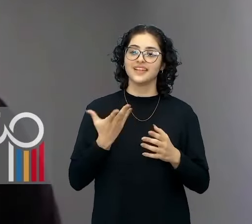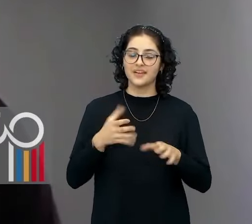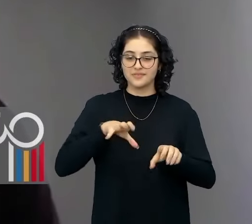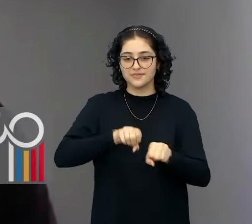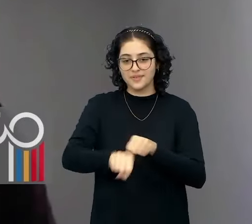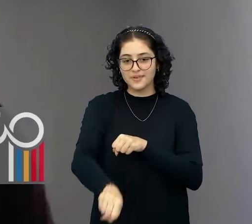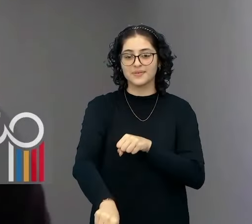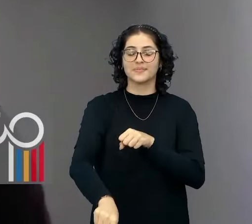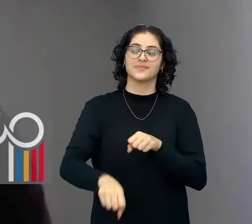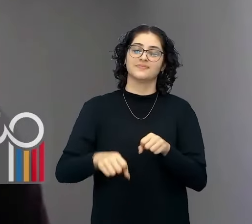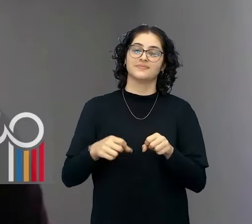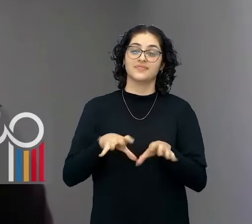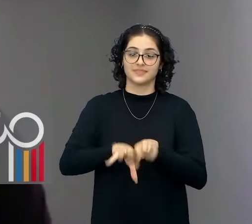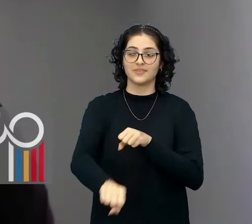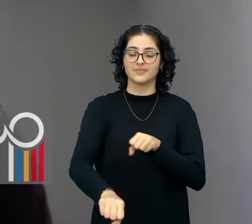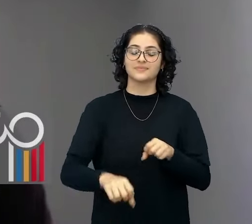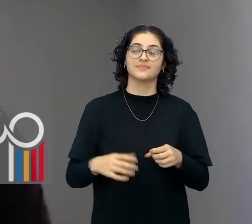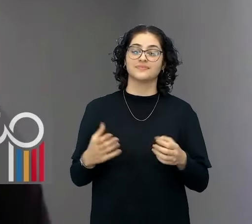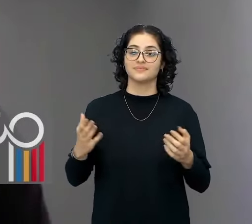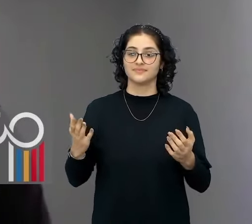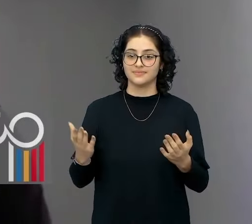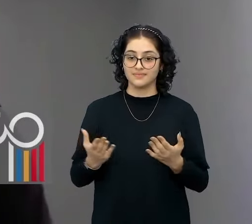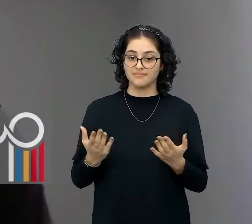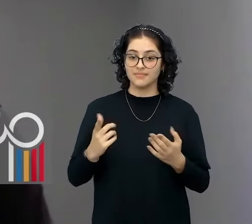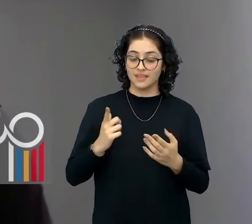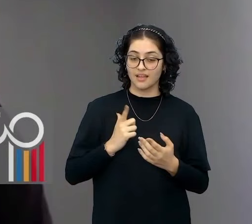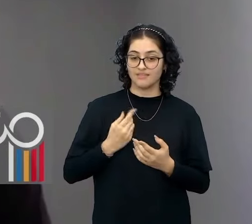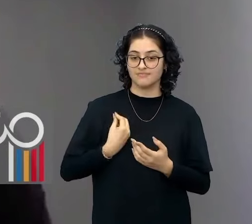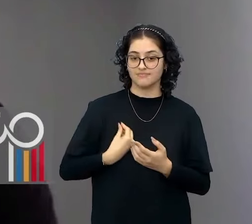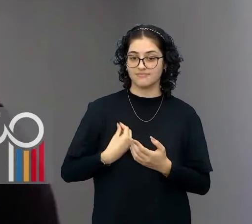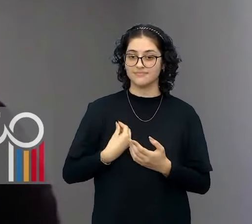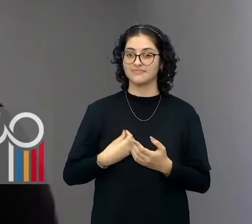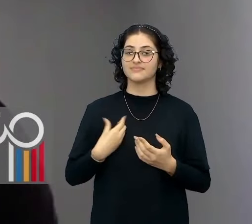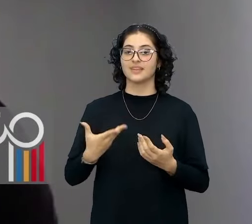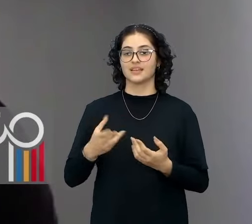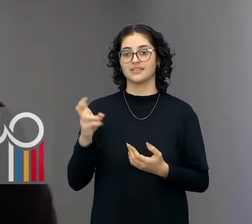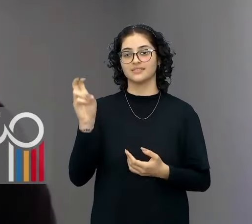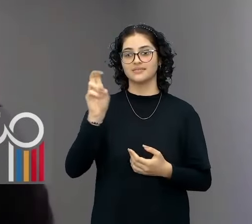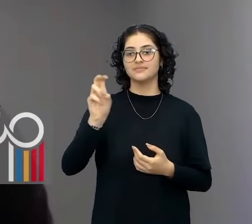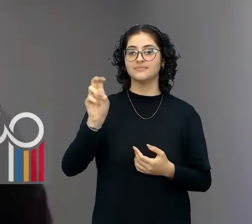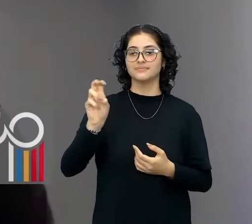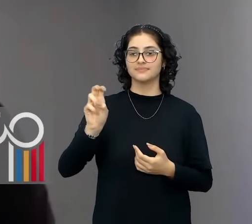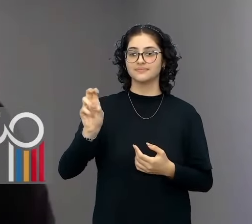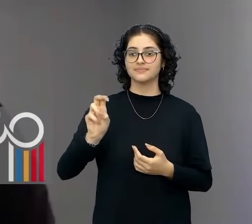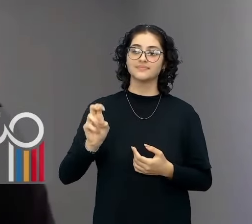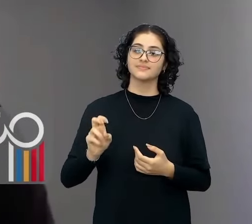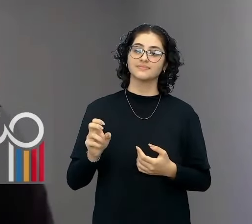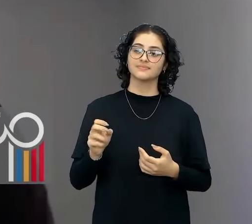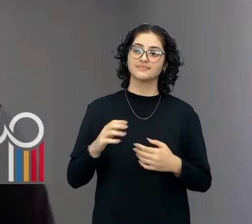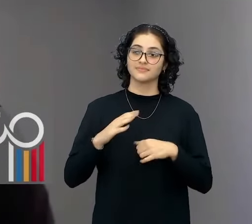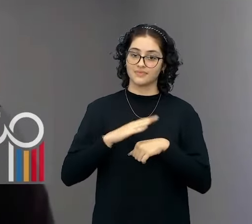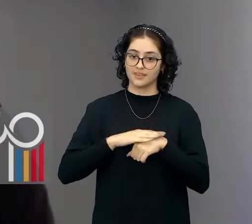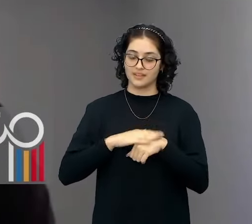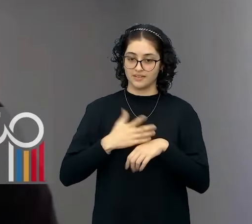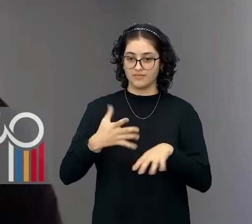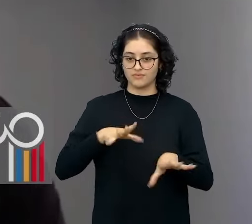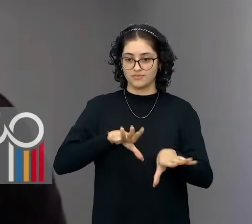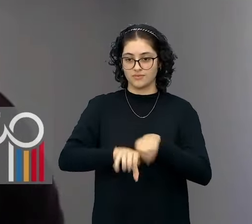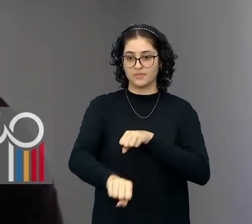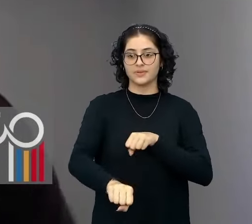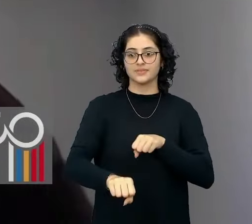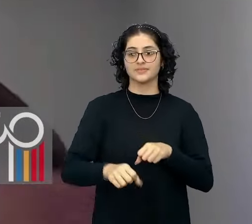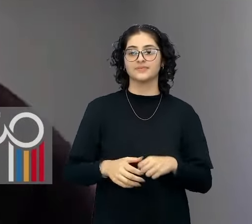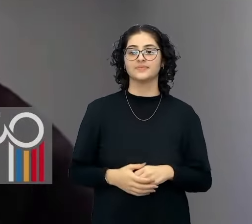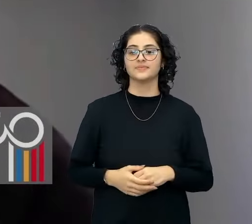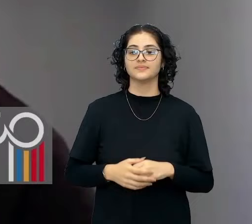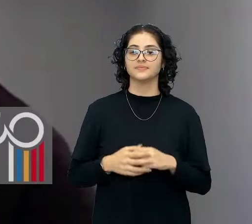nos nossos momentos que nós estamos aqui de quinta-feira, né, fazendo essa formação, tá bom?